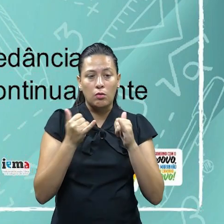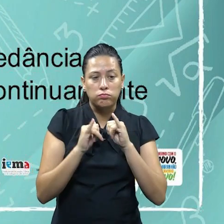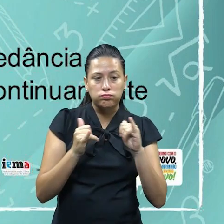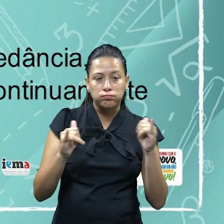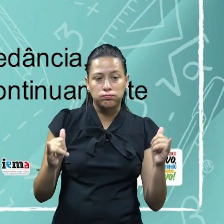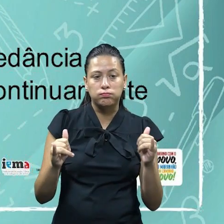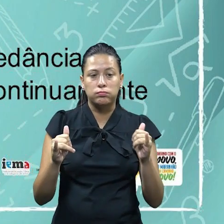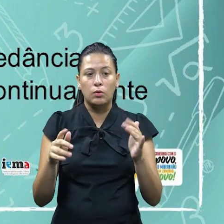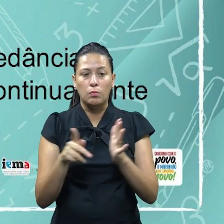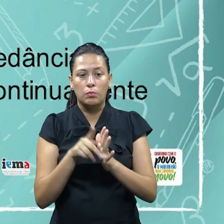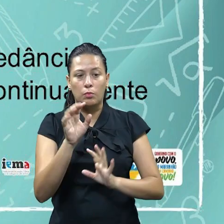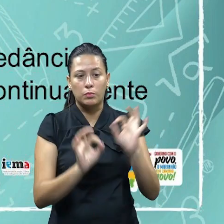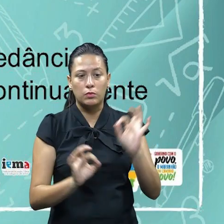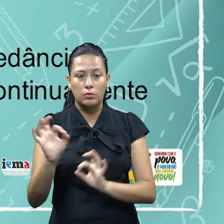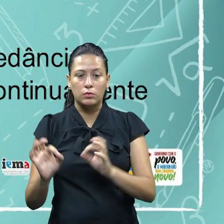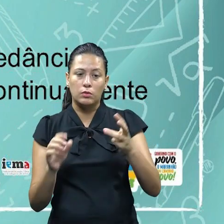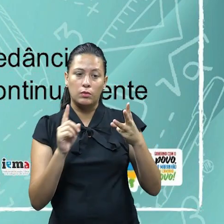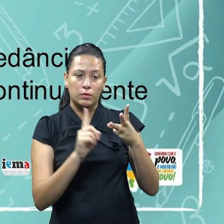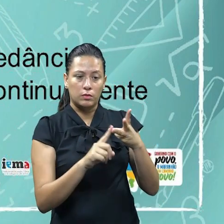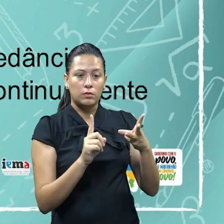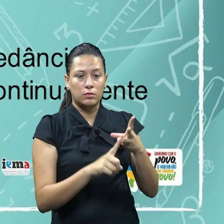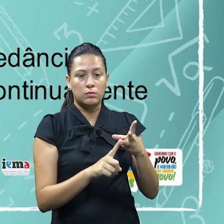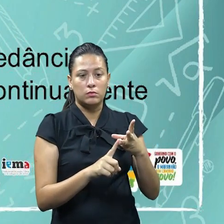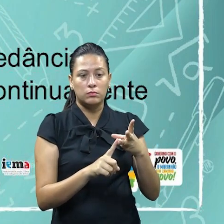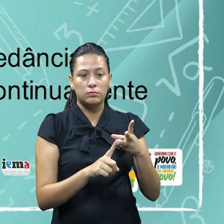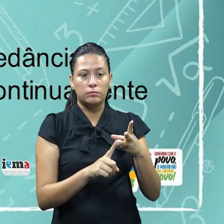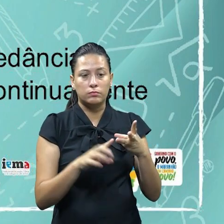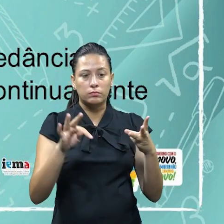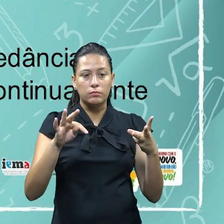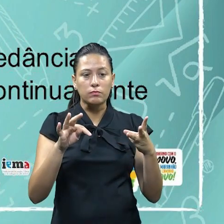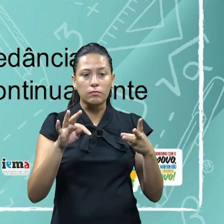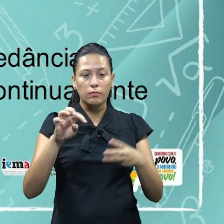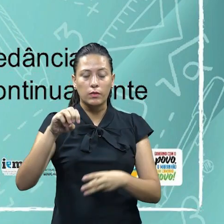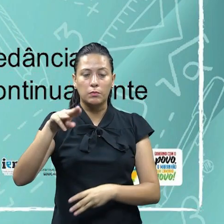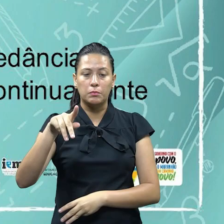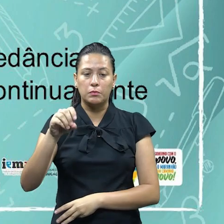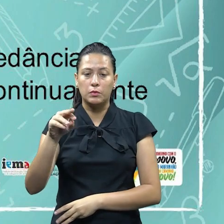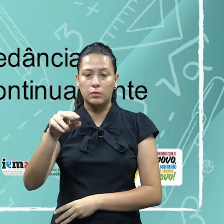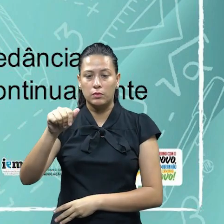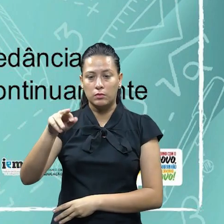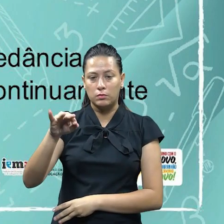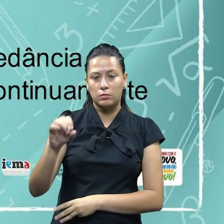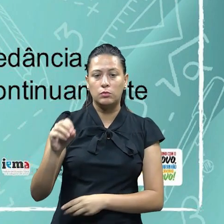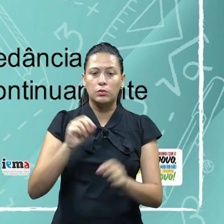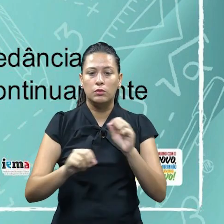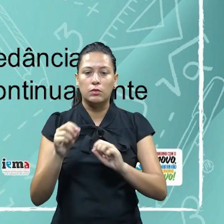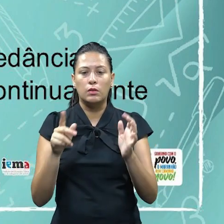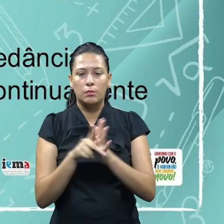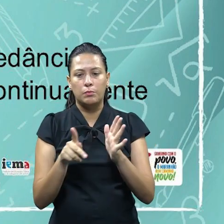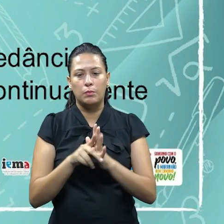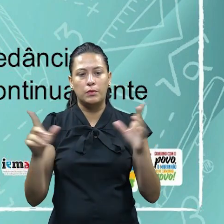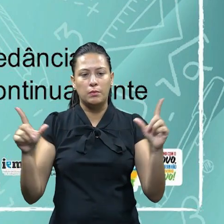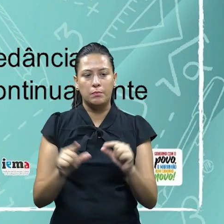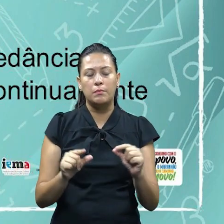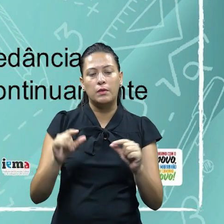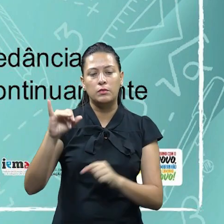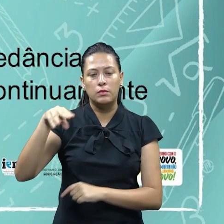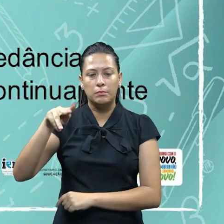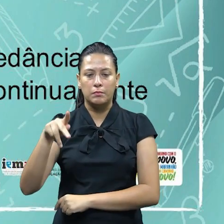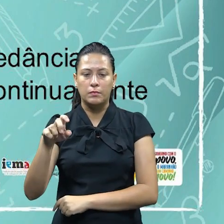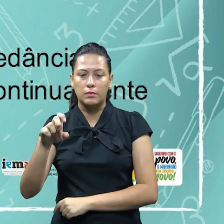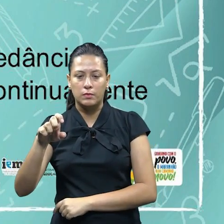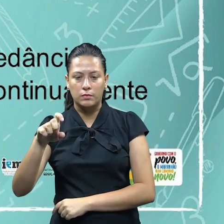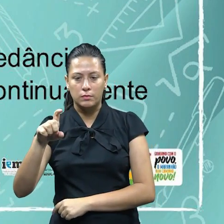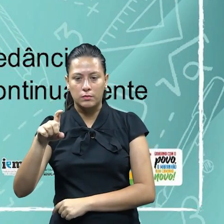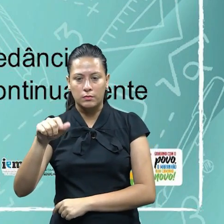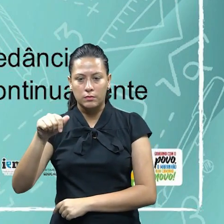elétrica efetiva com baixa impedância, destinada a garantir a equipotencialidade e mantida